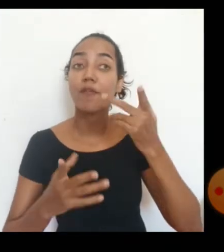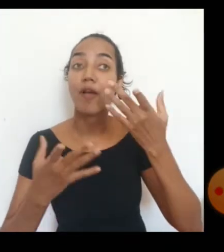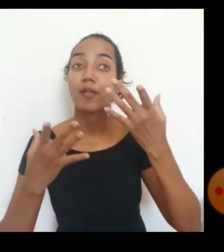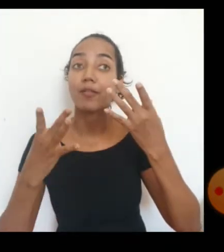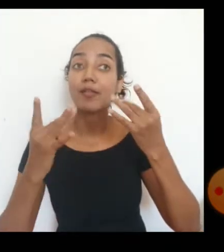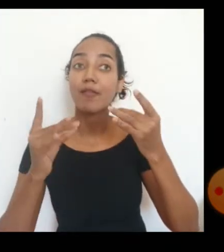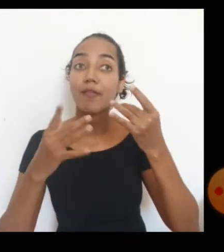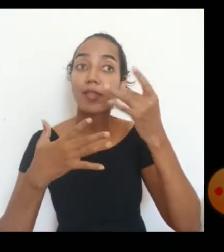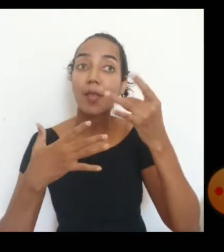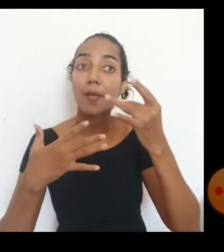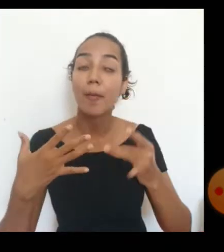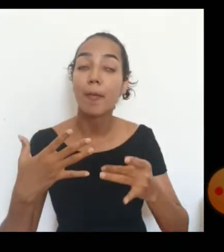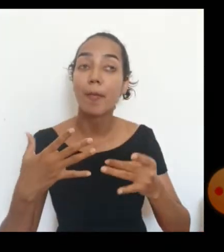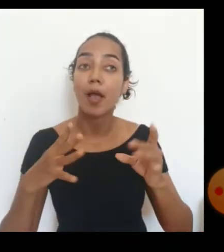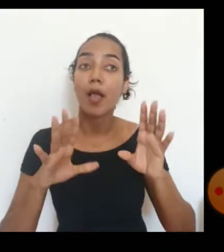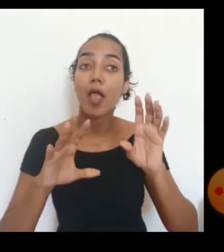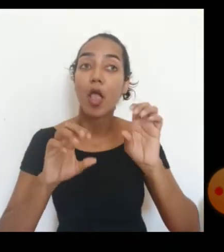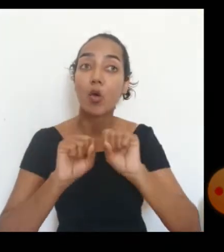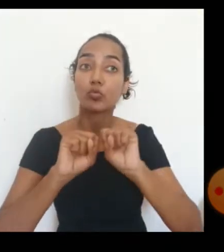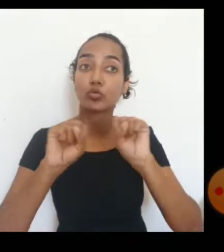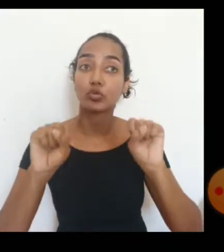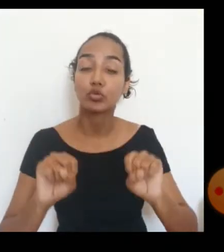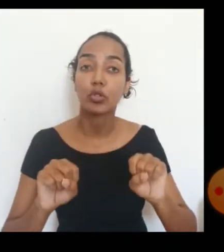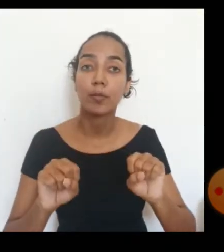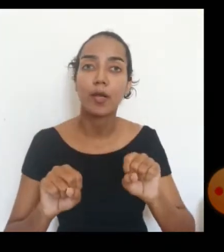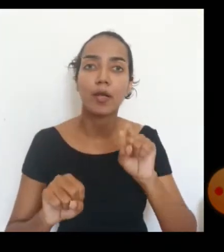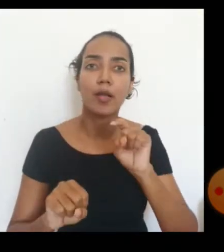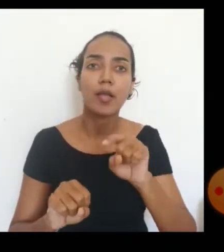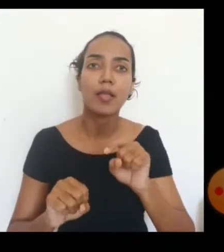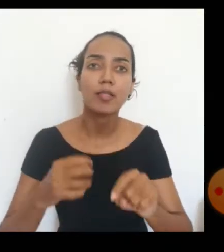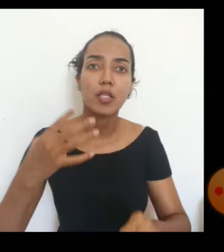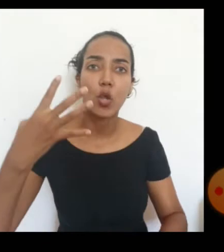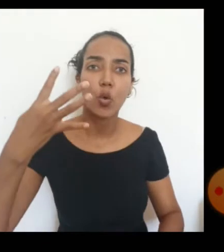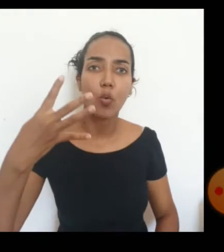eu escolhi esses 4 atributos por